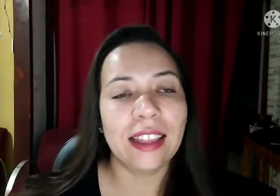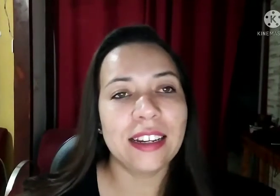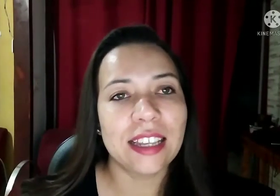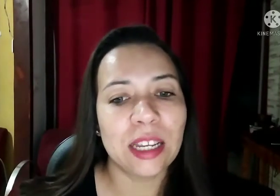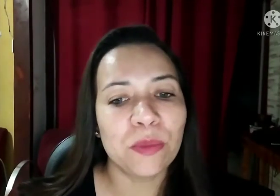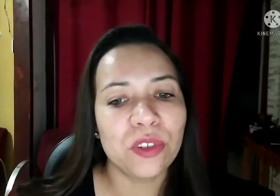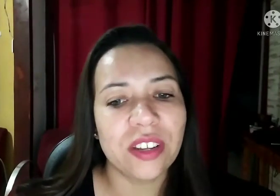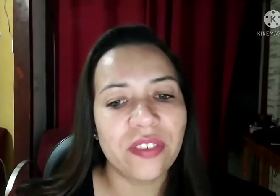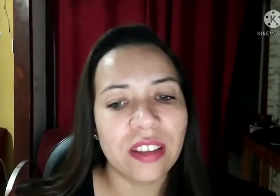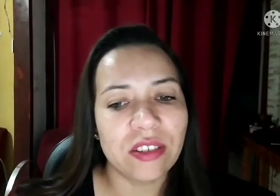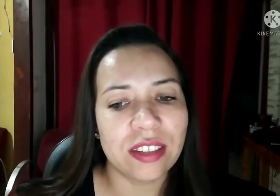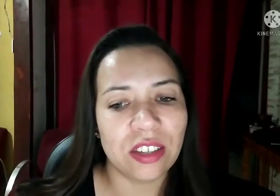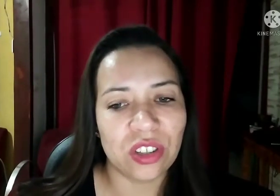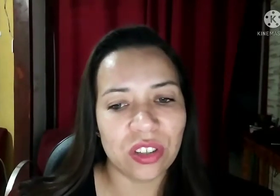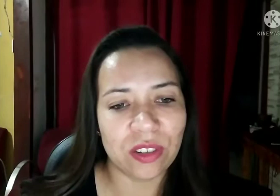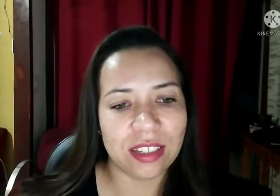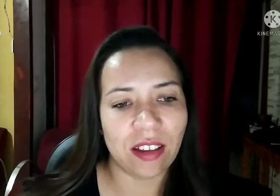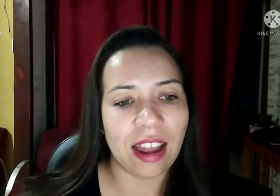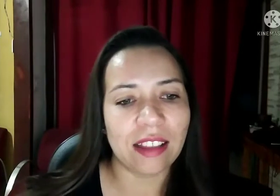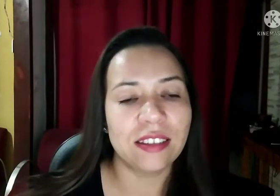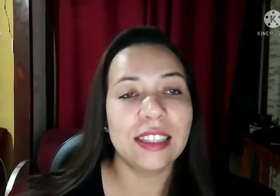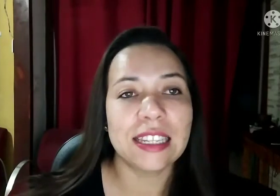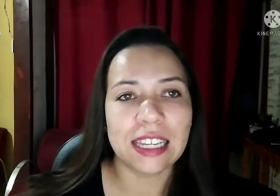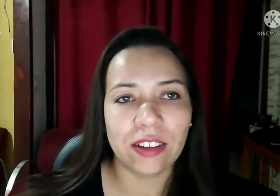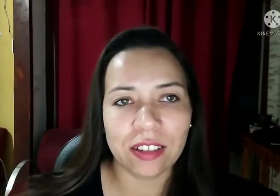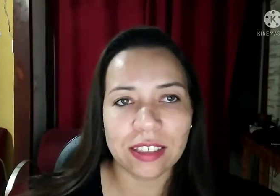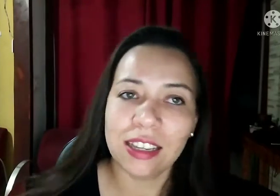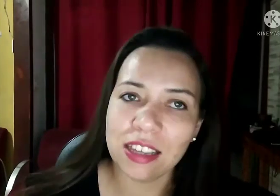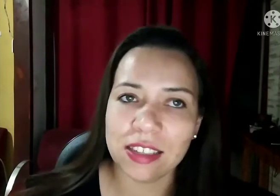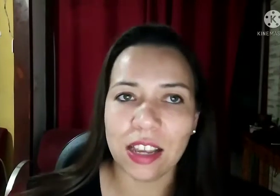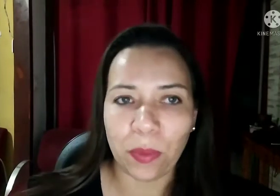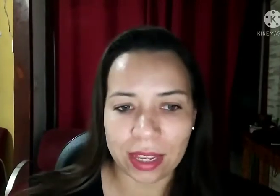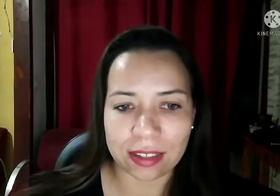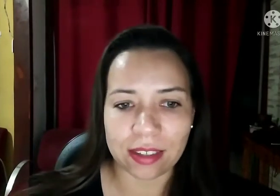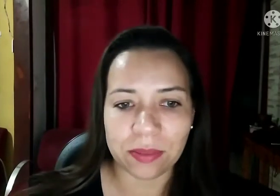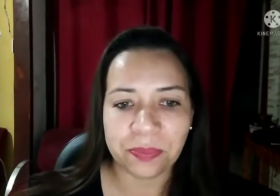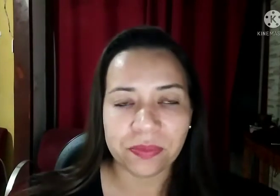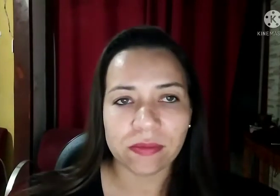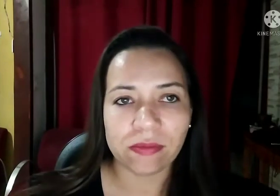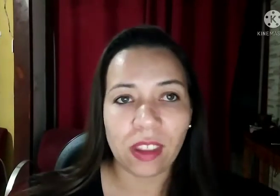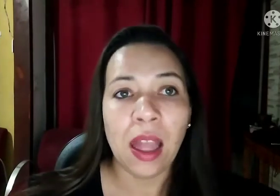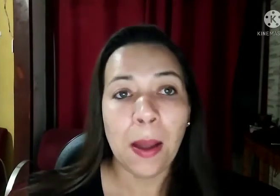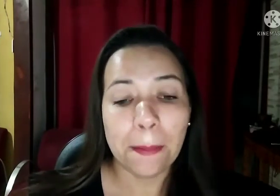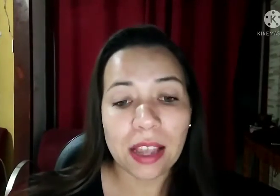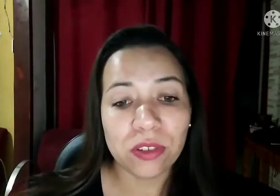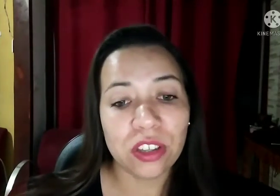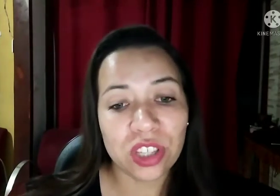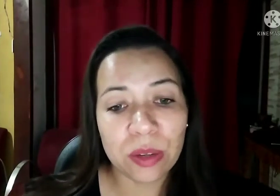entendimento, analisaremos os efeitos de sentidos instaurados nas seguintes sequências.